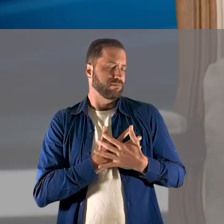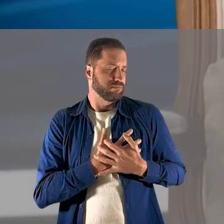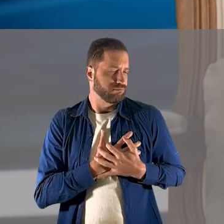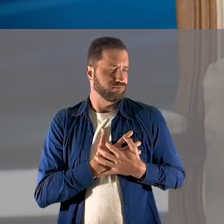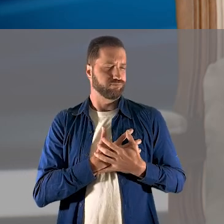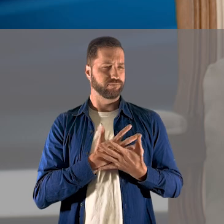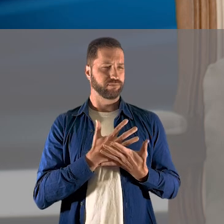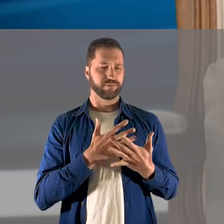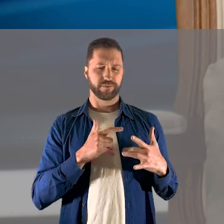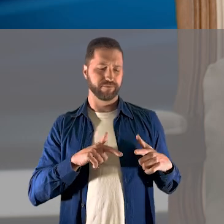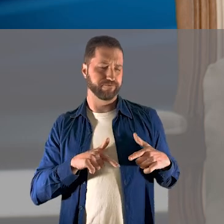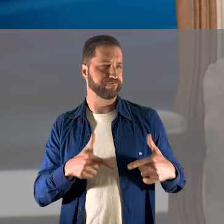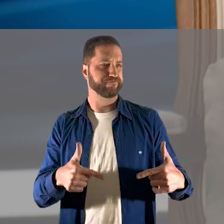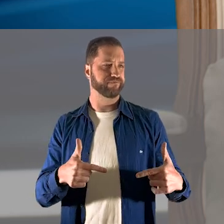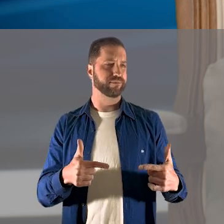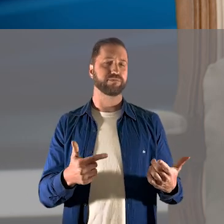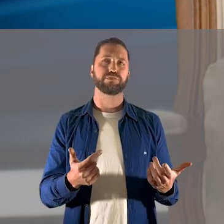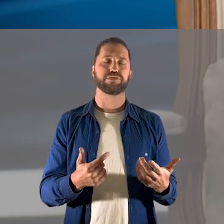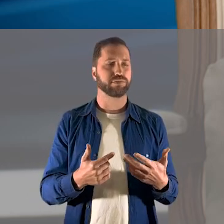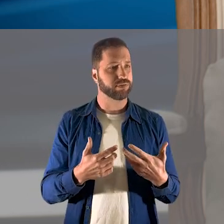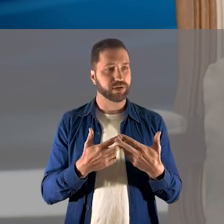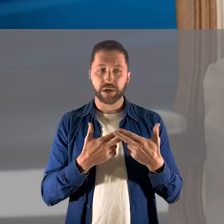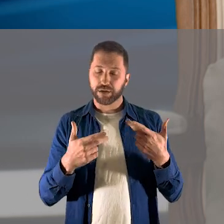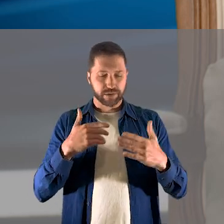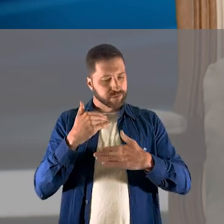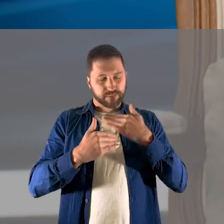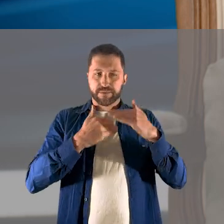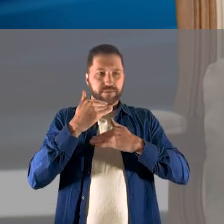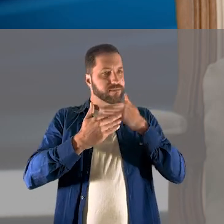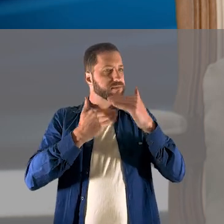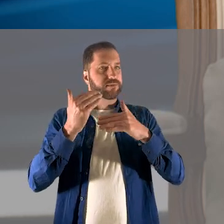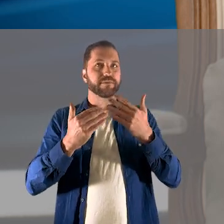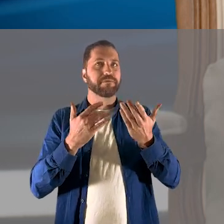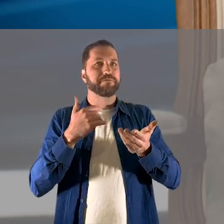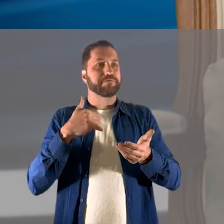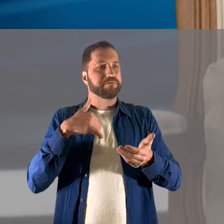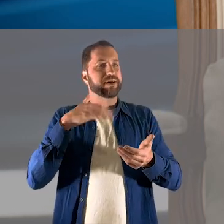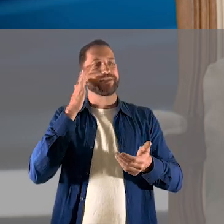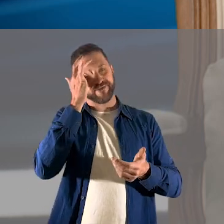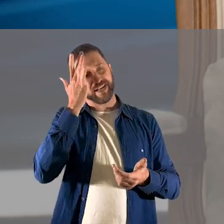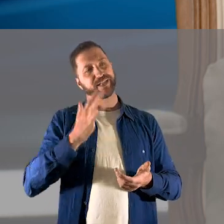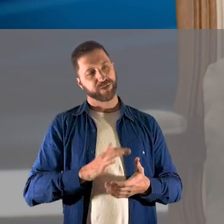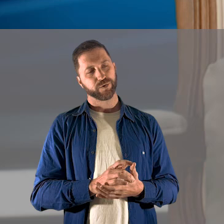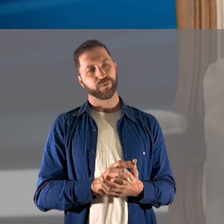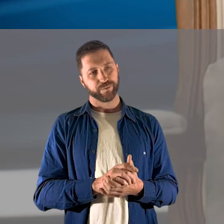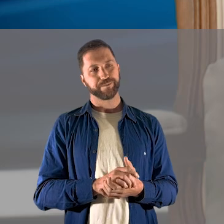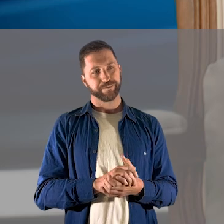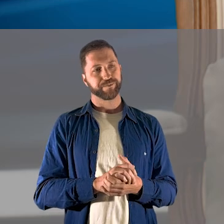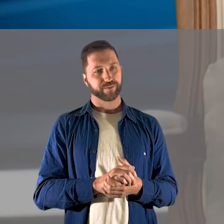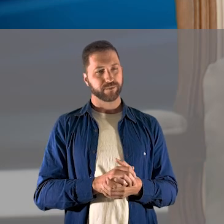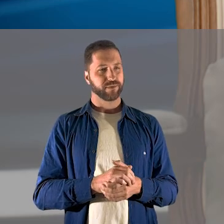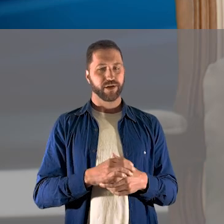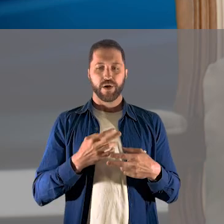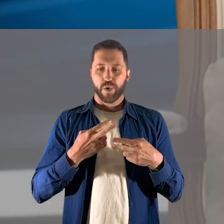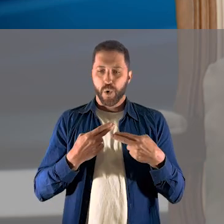amor com paixão você faz aquilo que você ama tudo também acontece de uma forma mais fácil